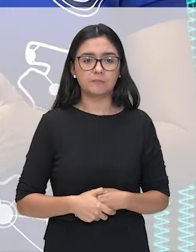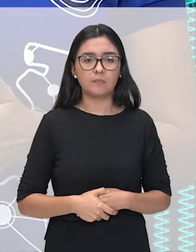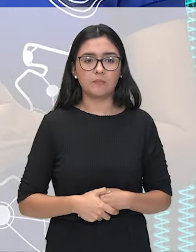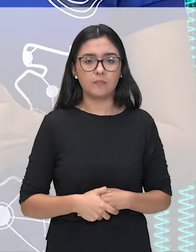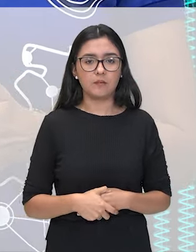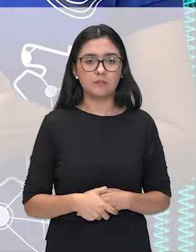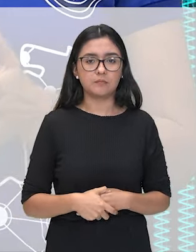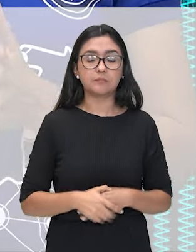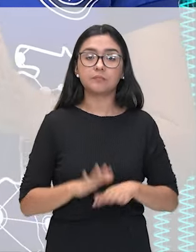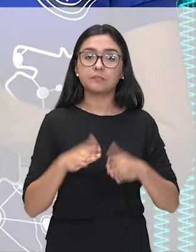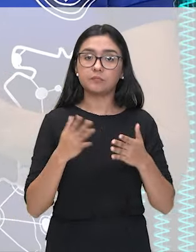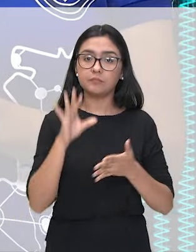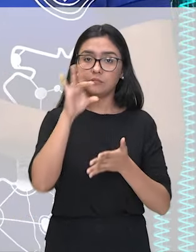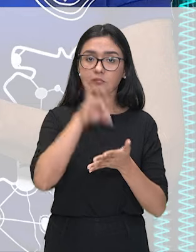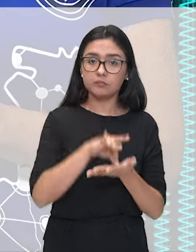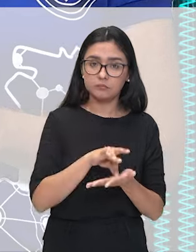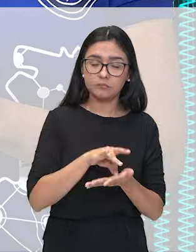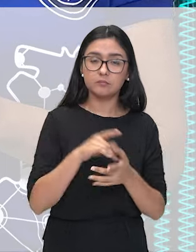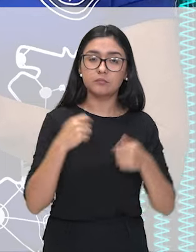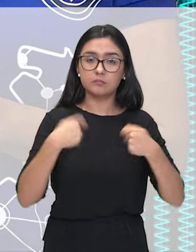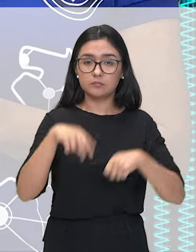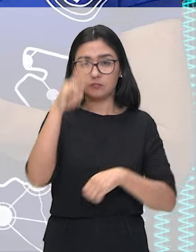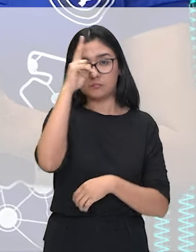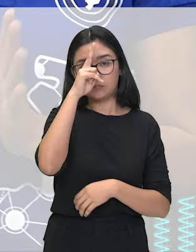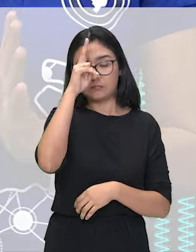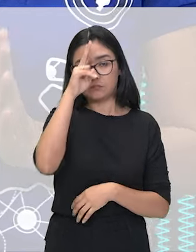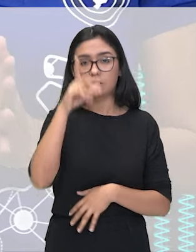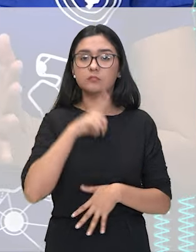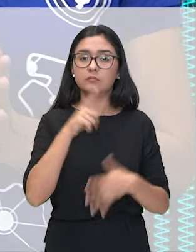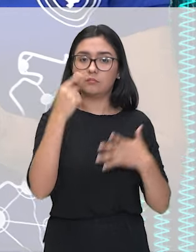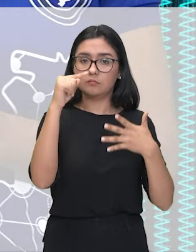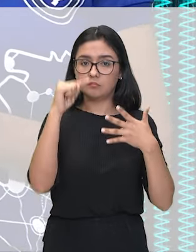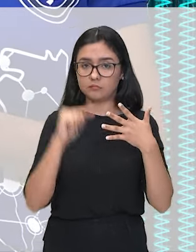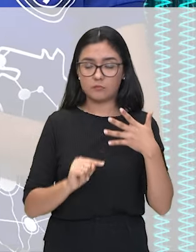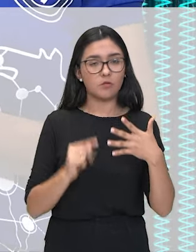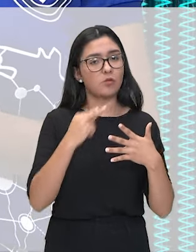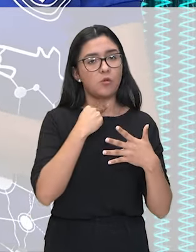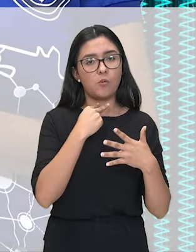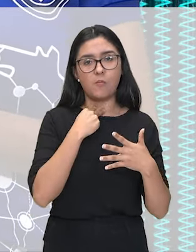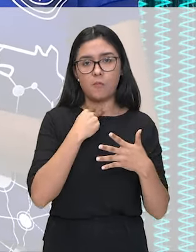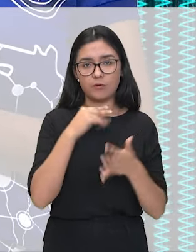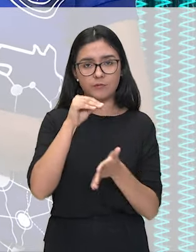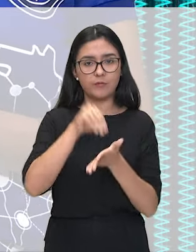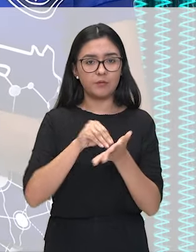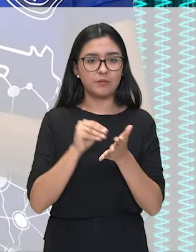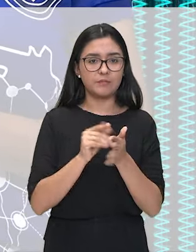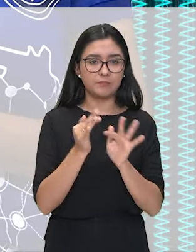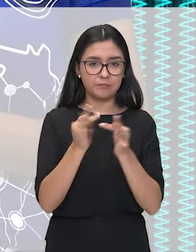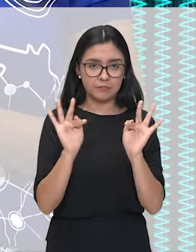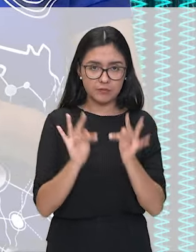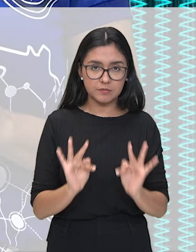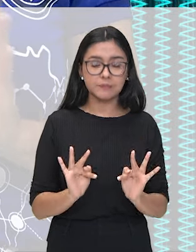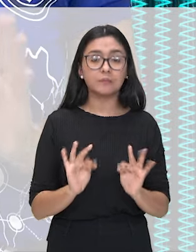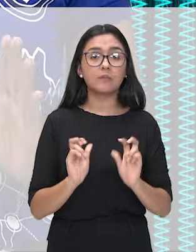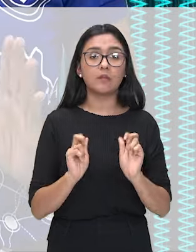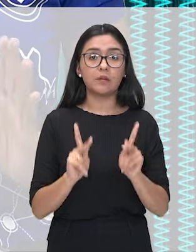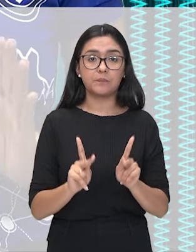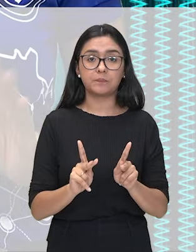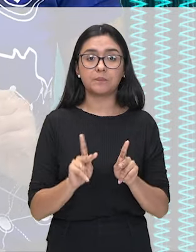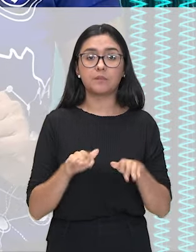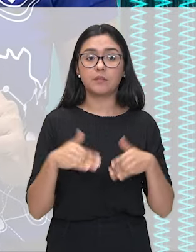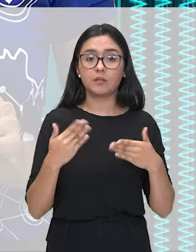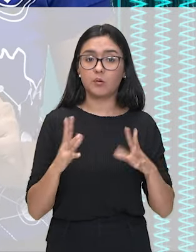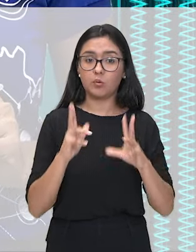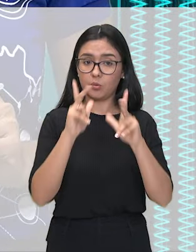forma afirmativa eu preciso lembrar que eu tenho alguns elementos que não podem faltar na minha frase certo então estão